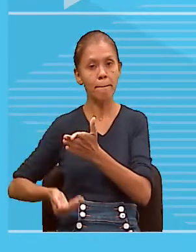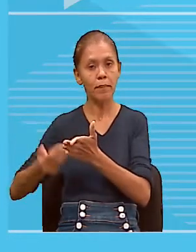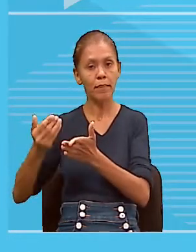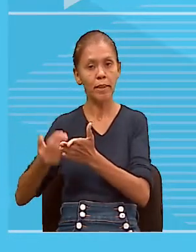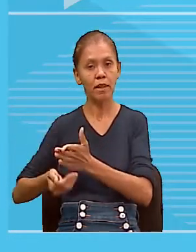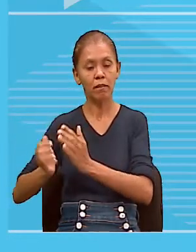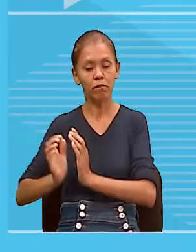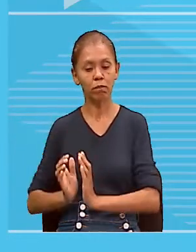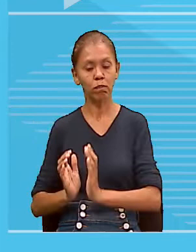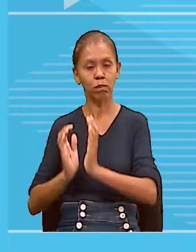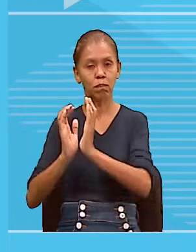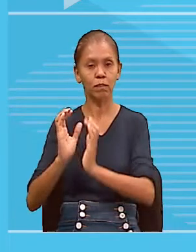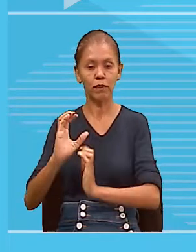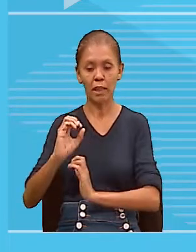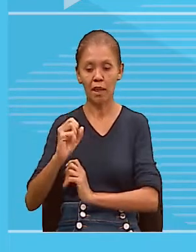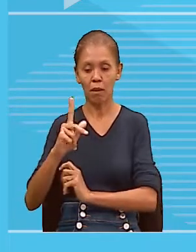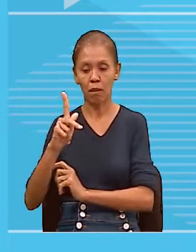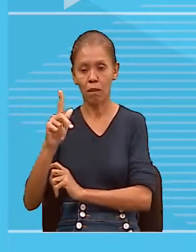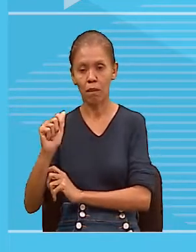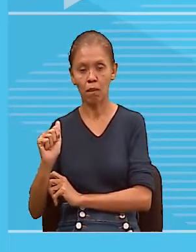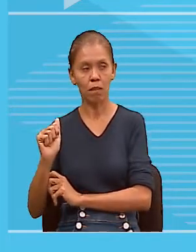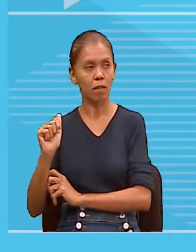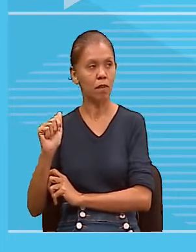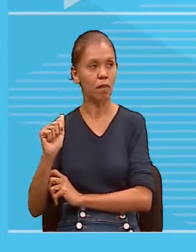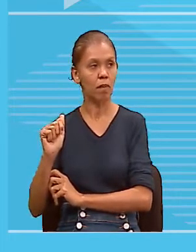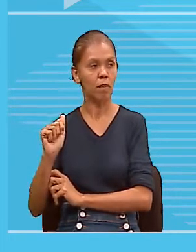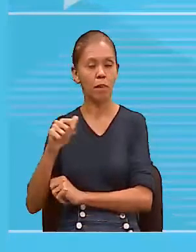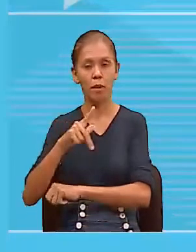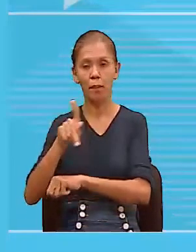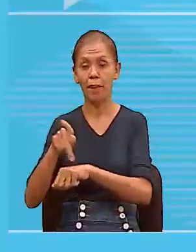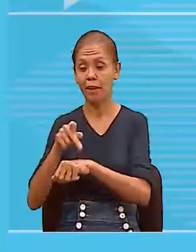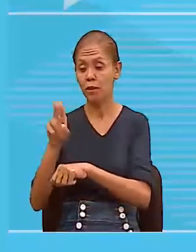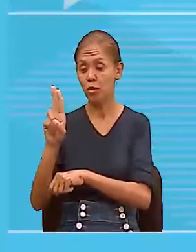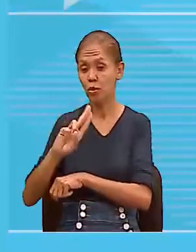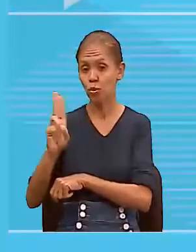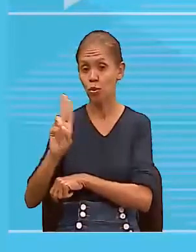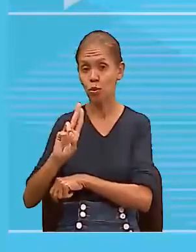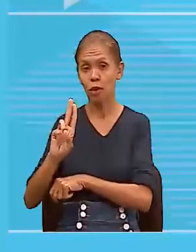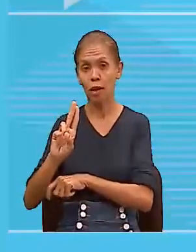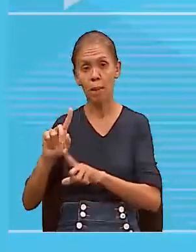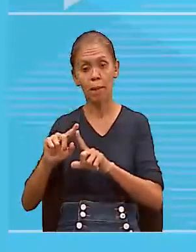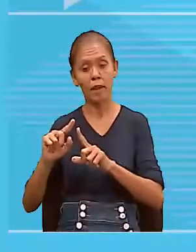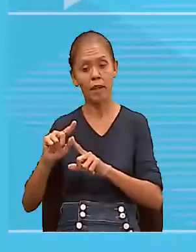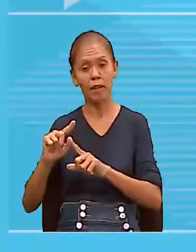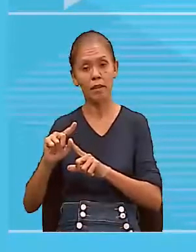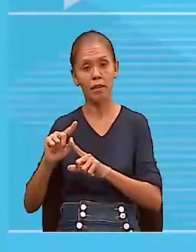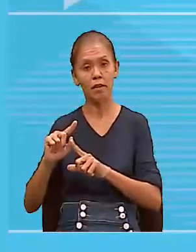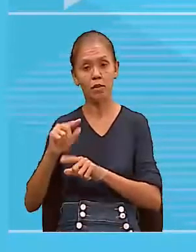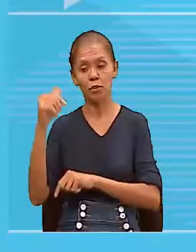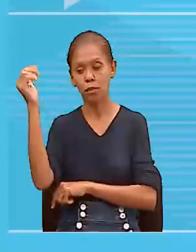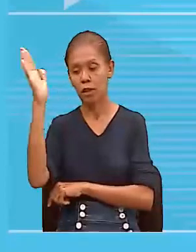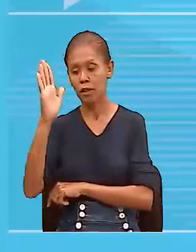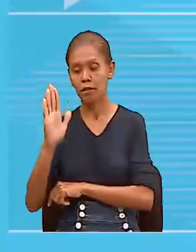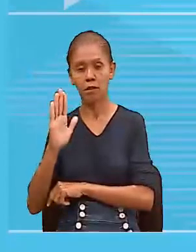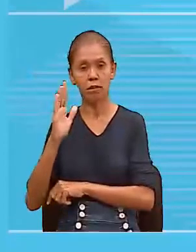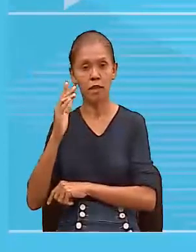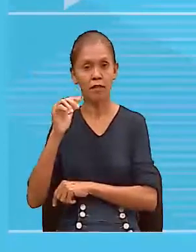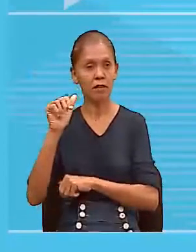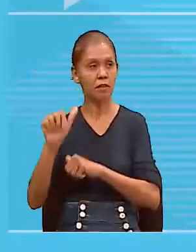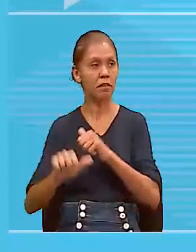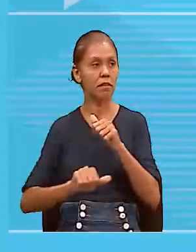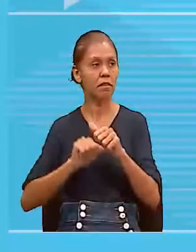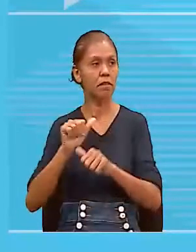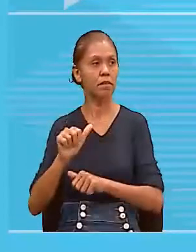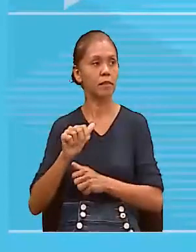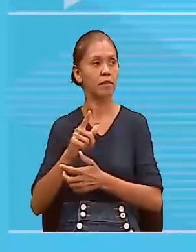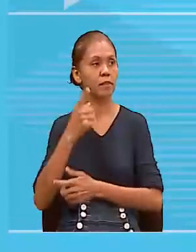Uruguai mas parece que nós nos reinventávamos Retratos do Brasil já tá aqui